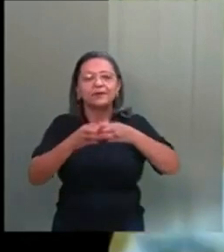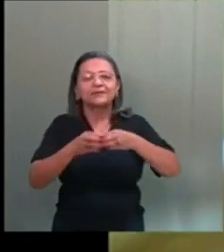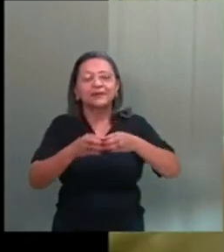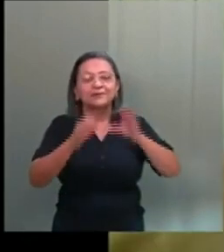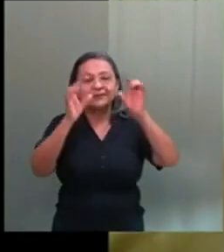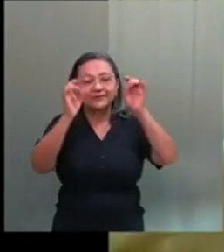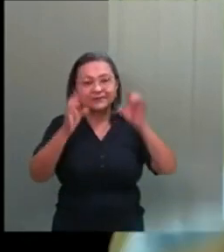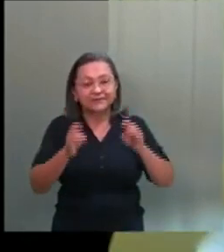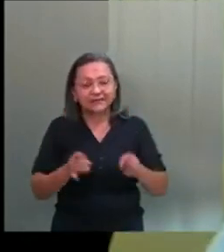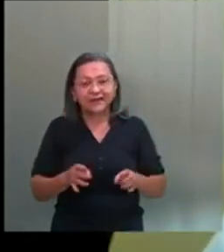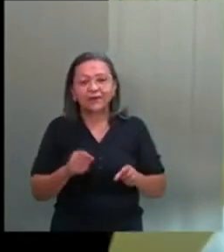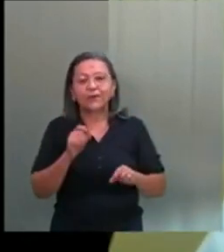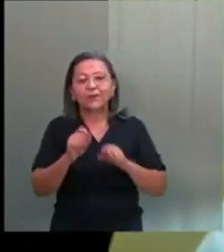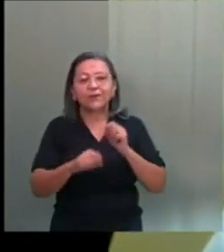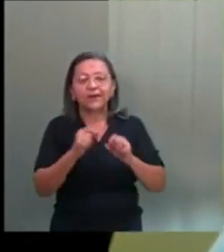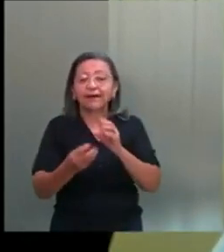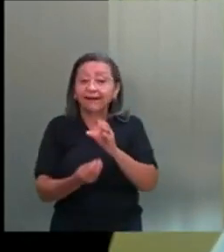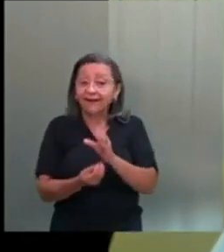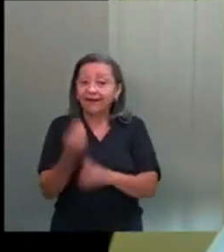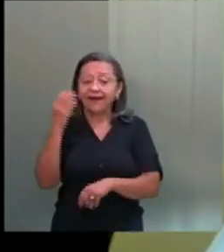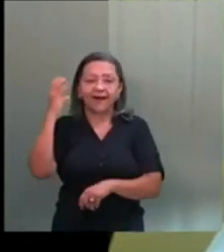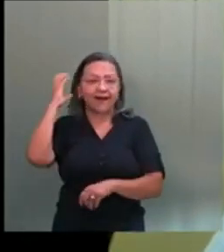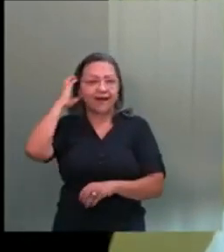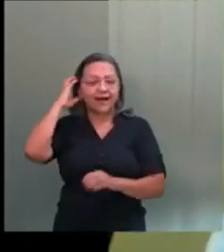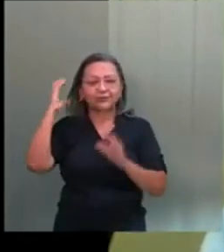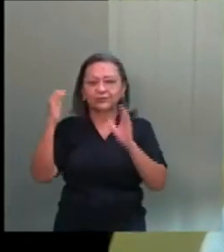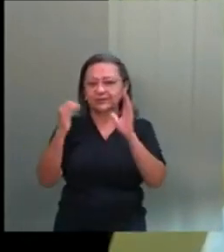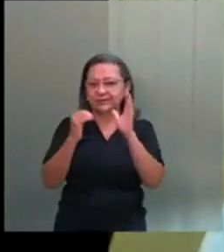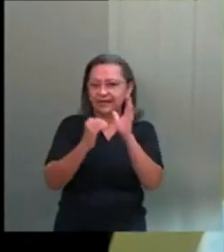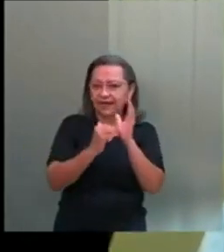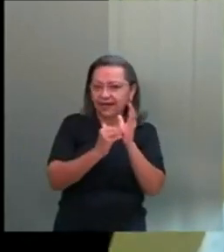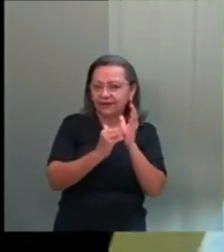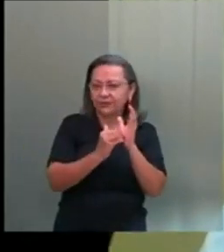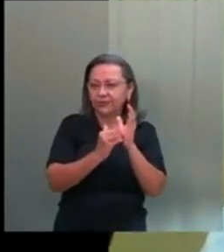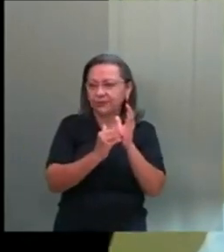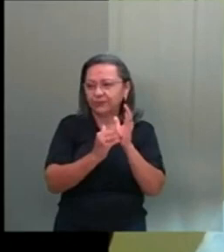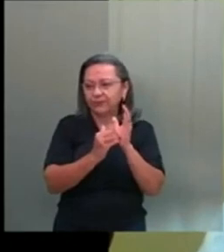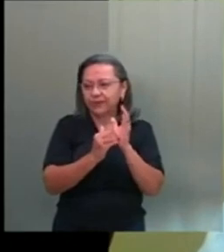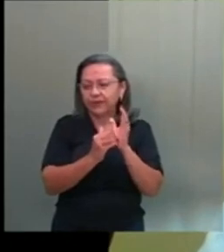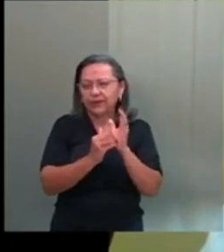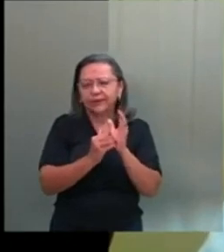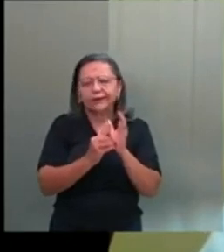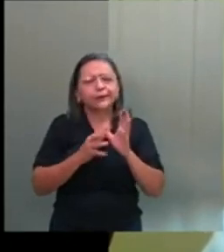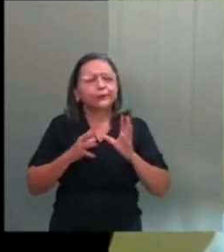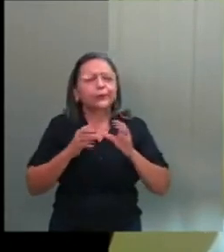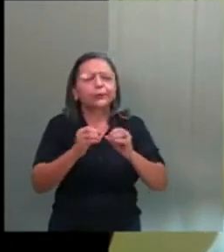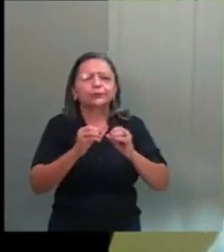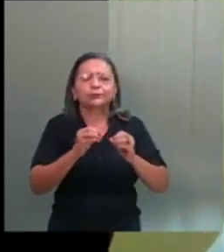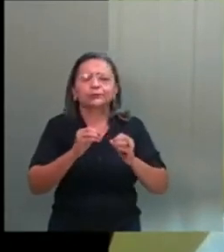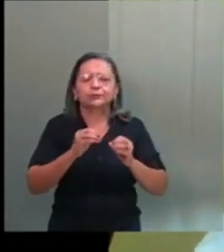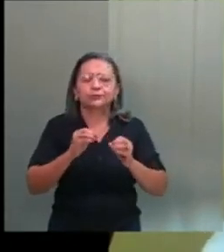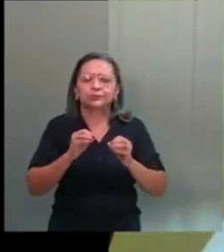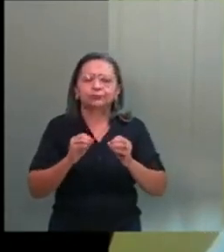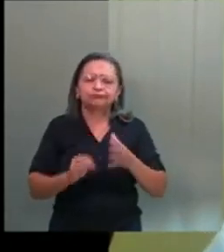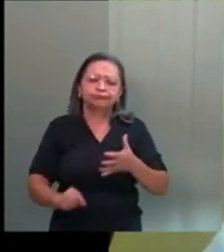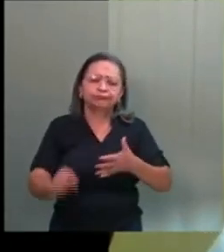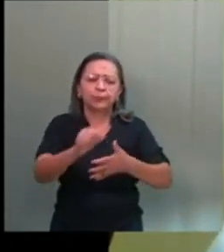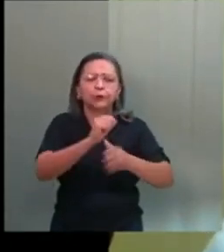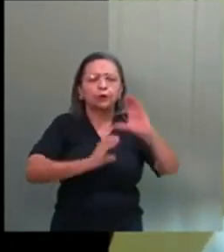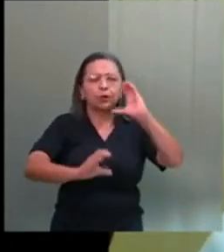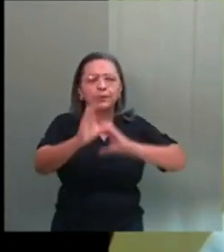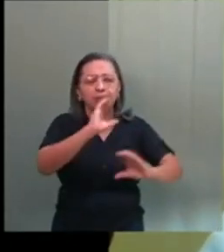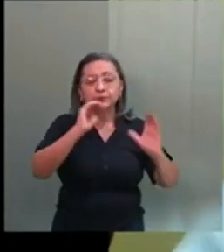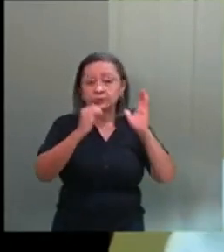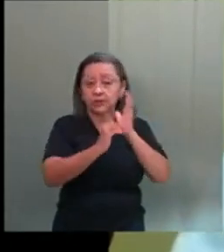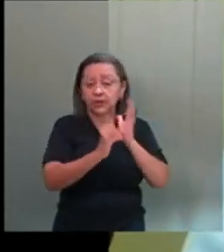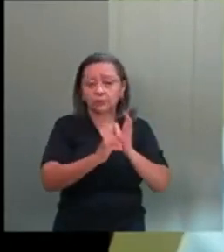especial para a criação da Rádio Senado, de todos os meios de comunicação do Senado. É